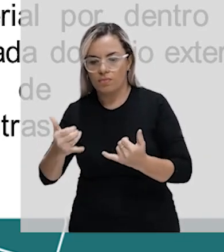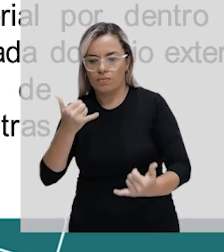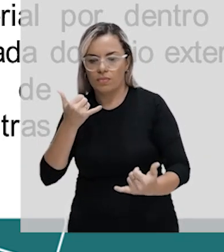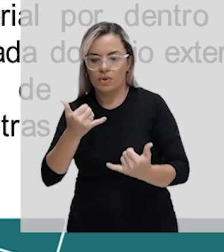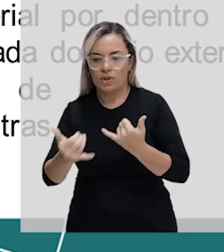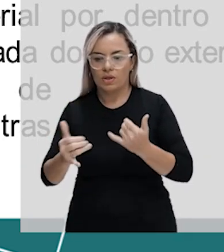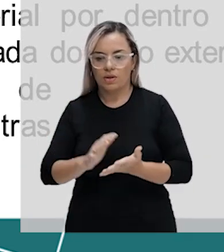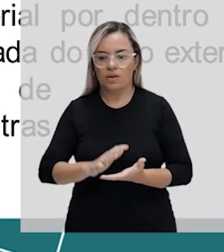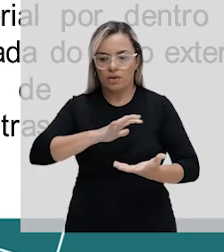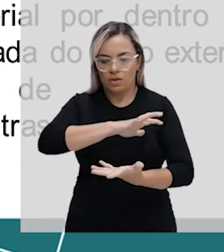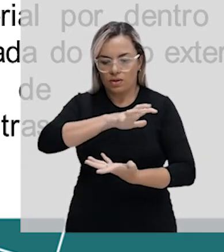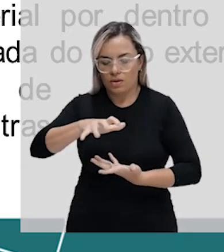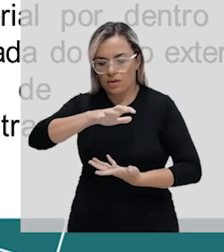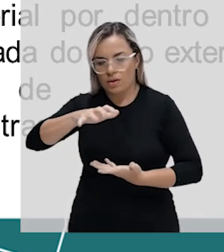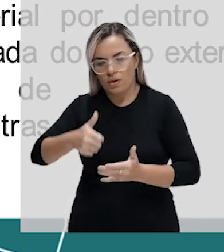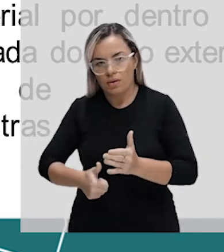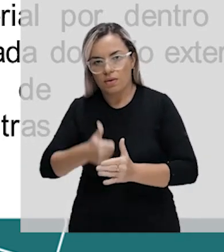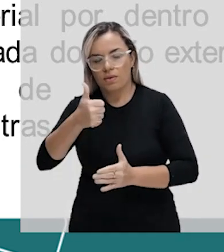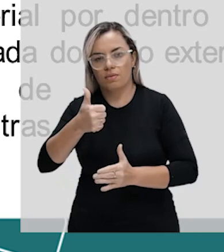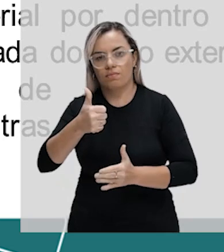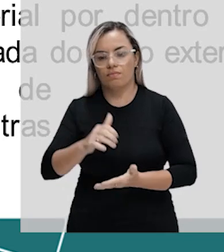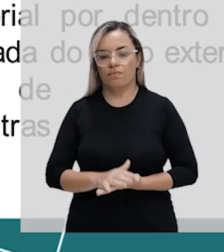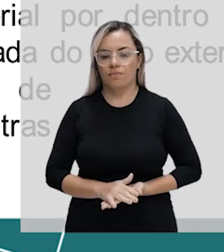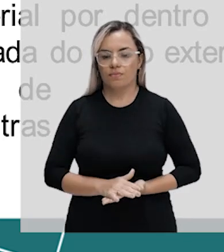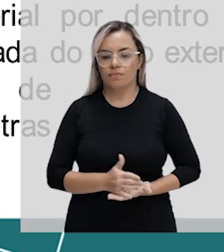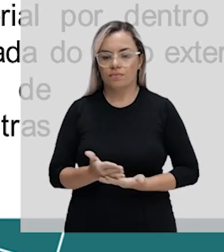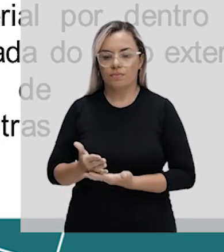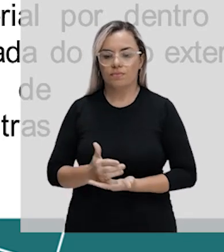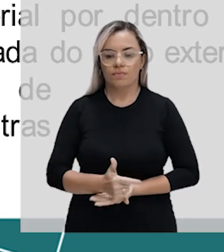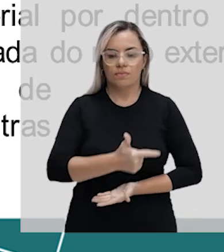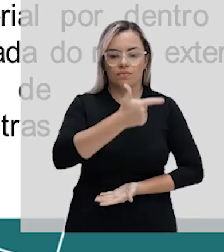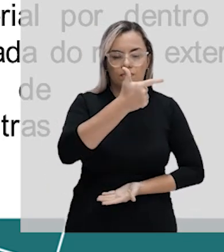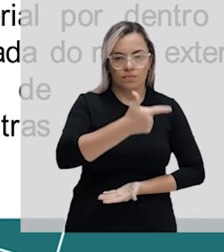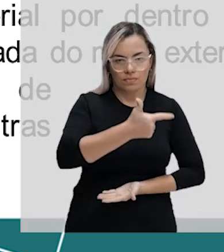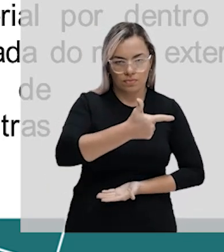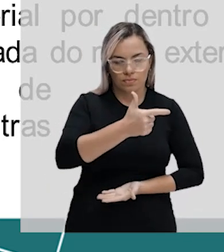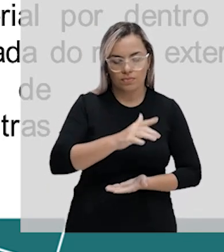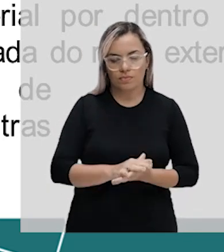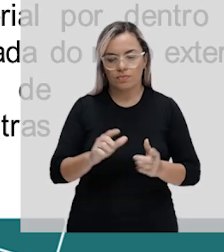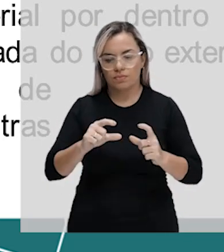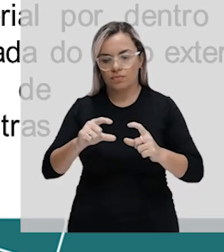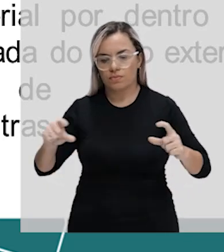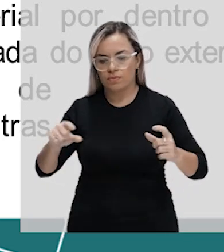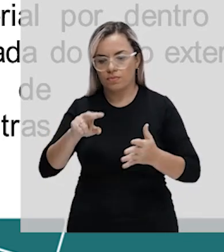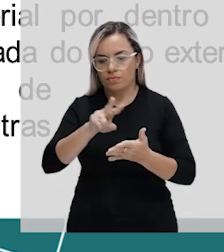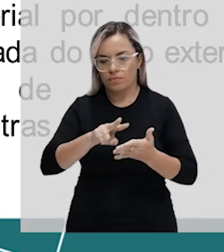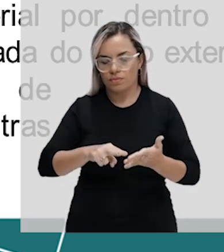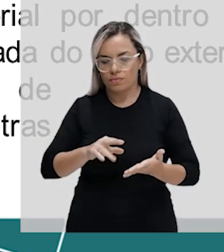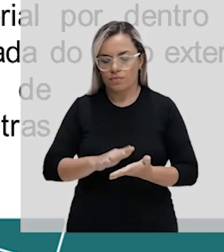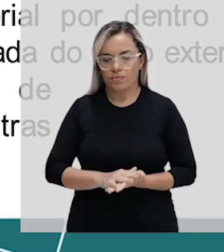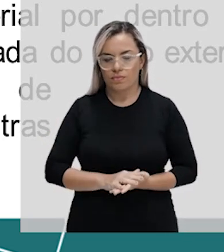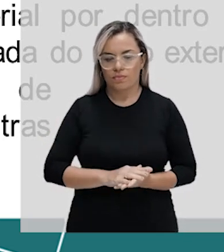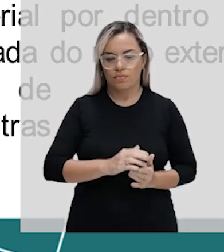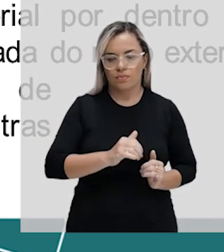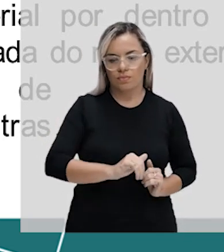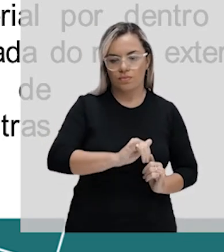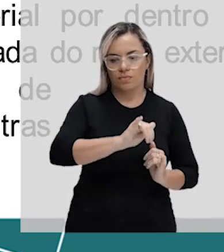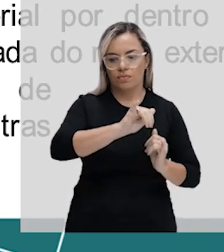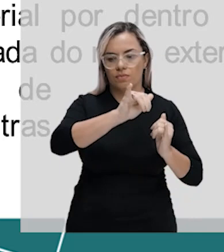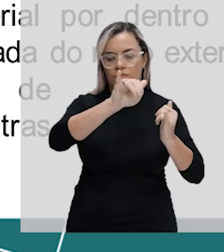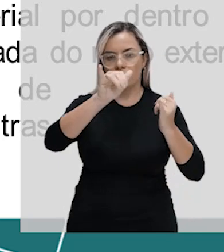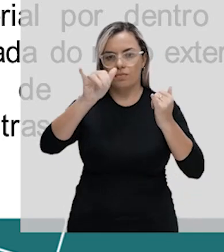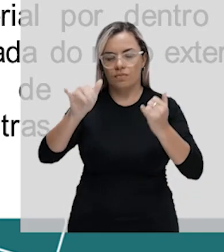na atmosfera primitiva. A segunda afirmação diz: como a circulação